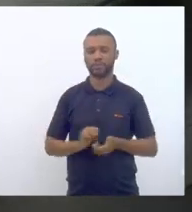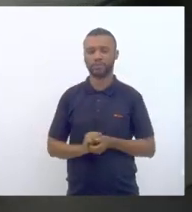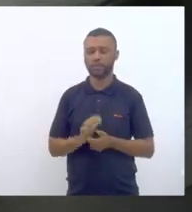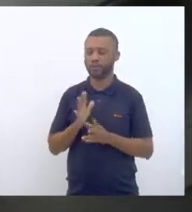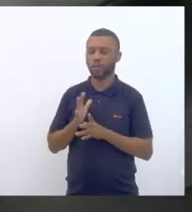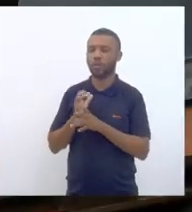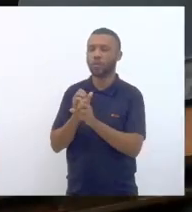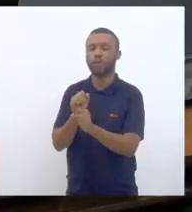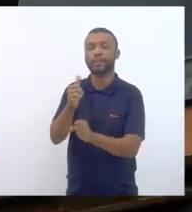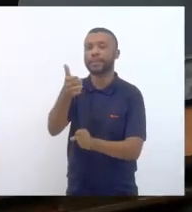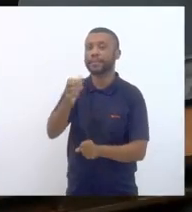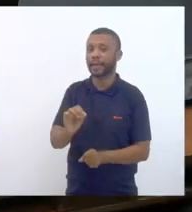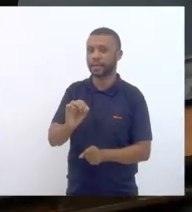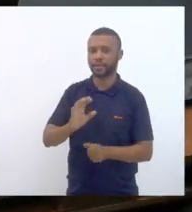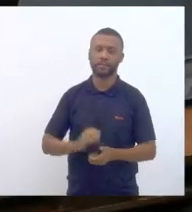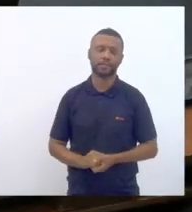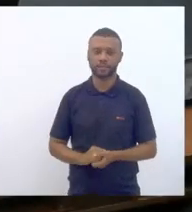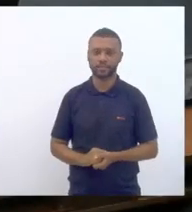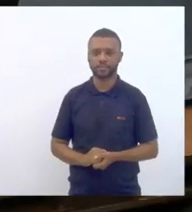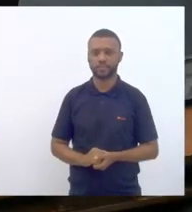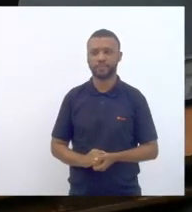10.